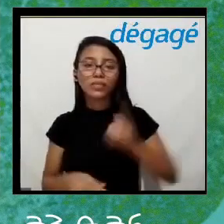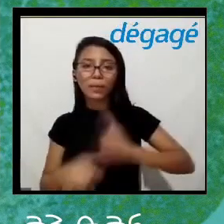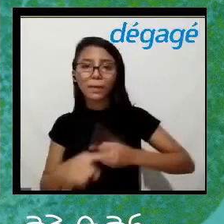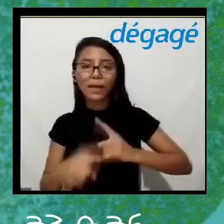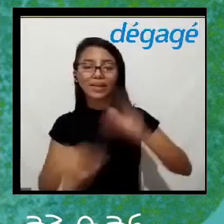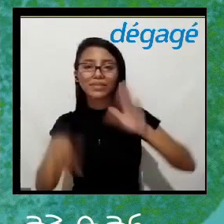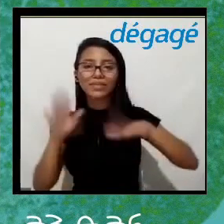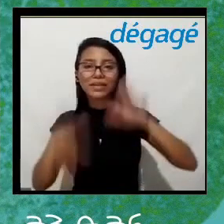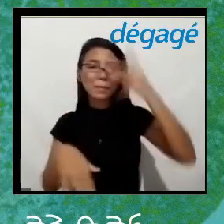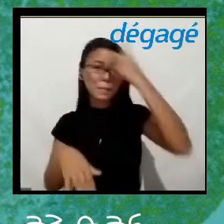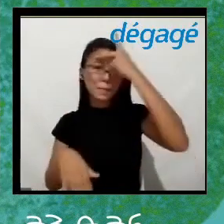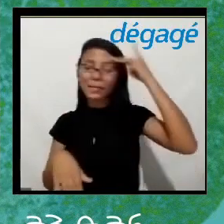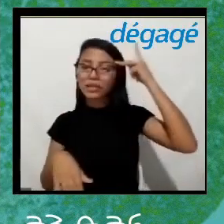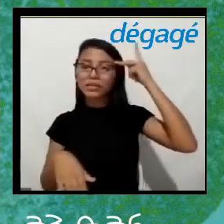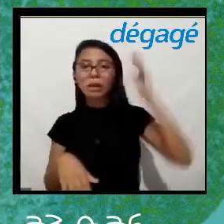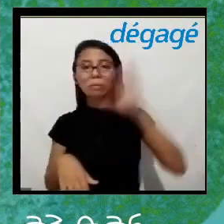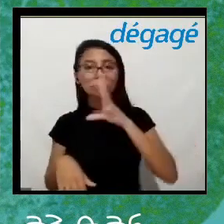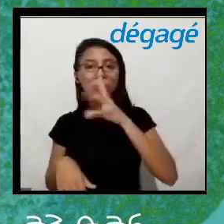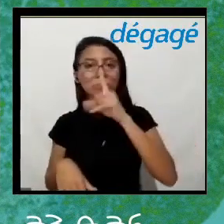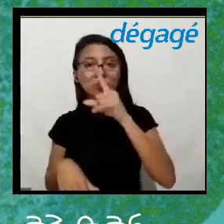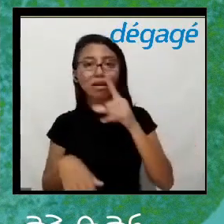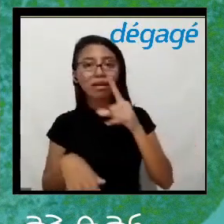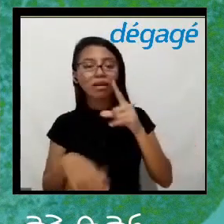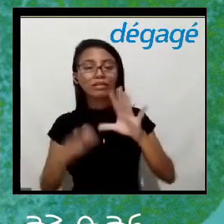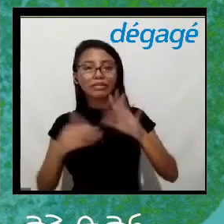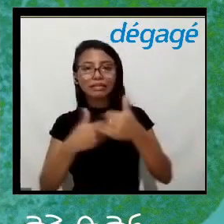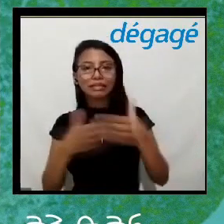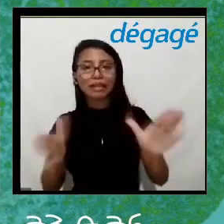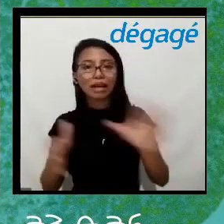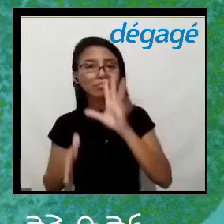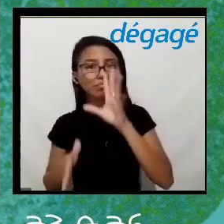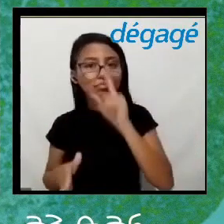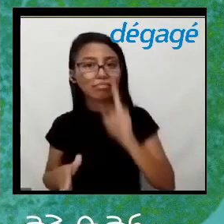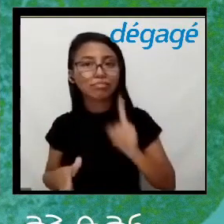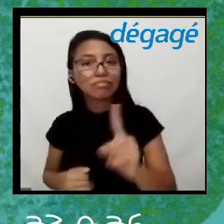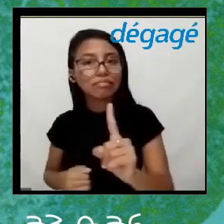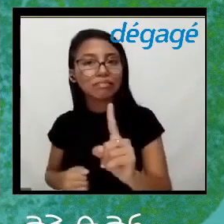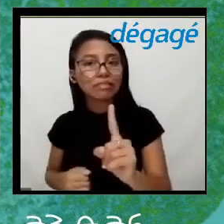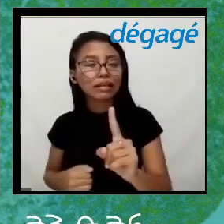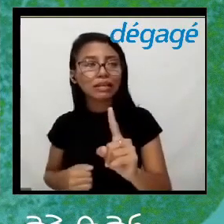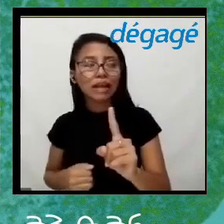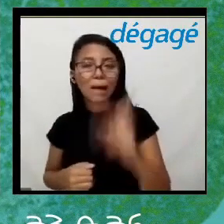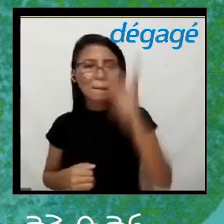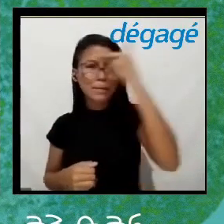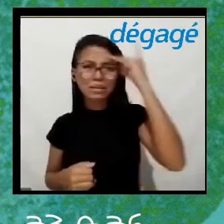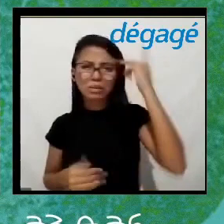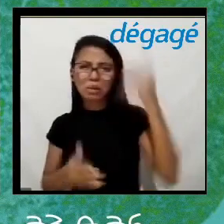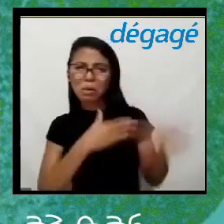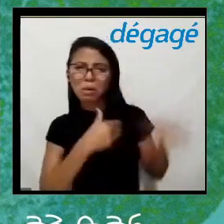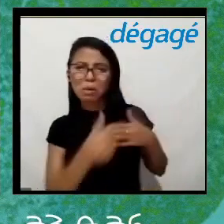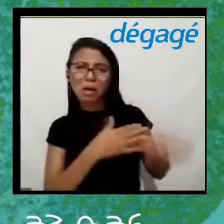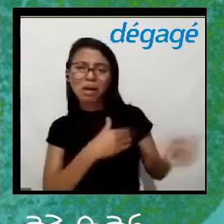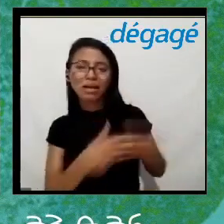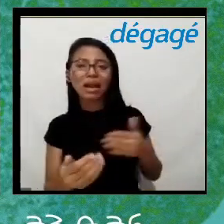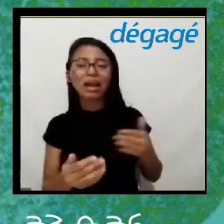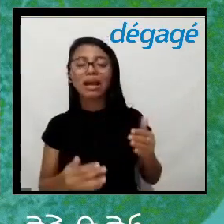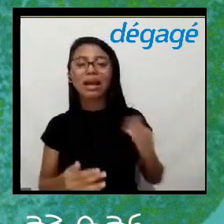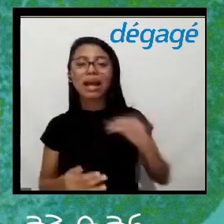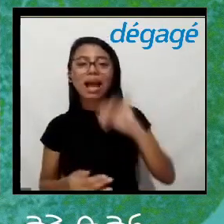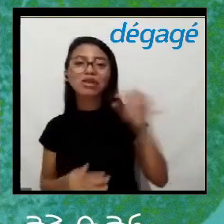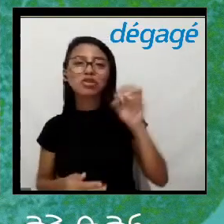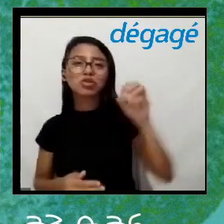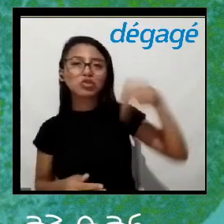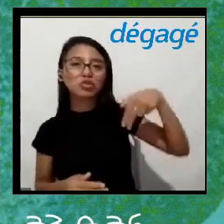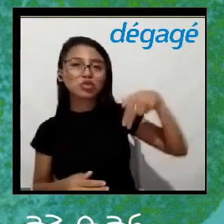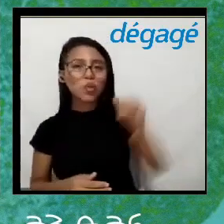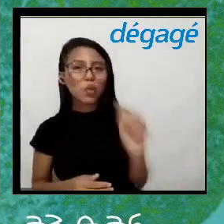sala que fica bem próxima ao pátio, e aí aos poucos ela foi, ela ao invés de rejeitar, né, ou de recusar,